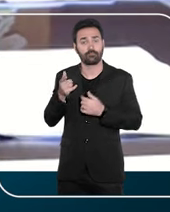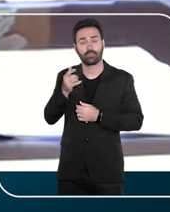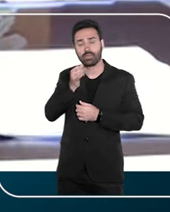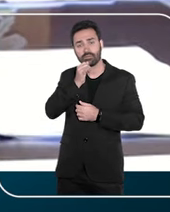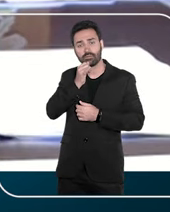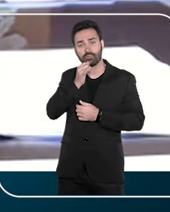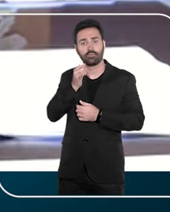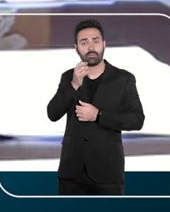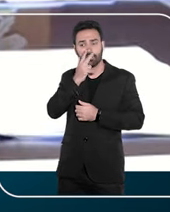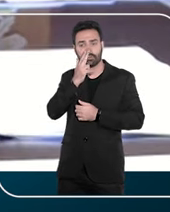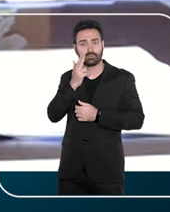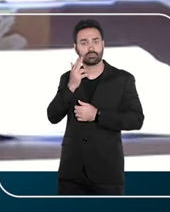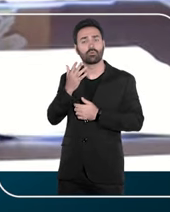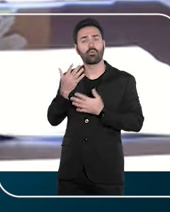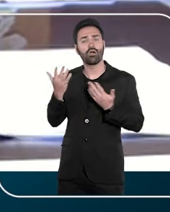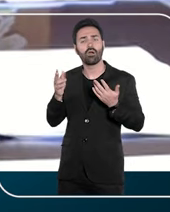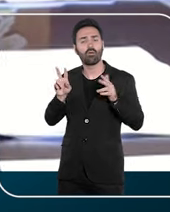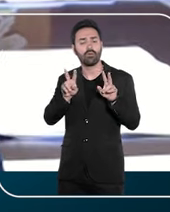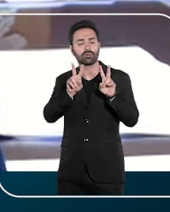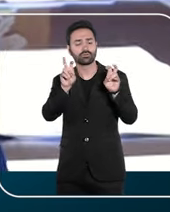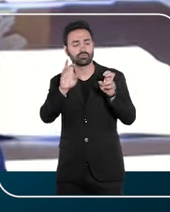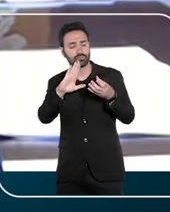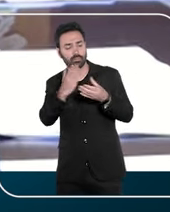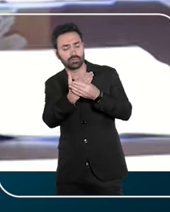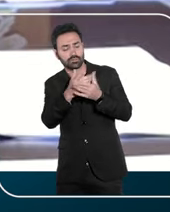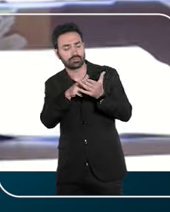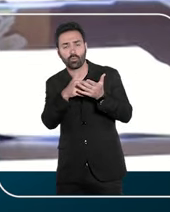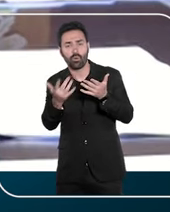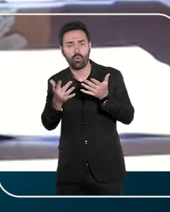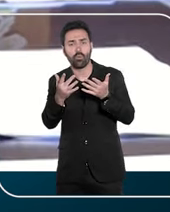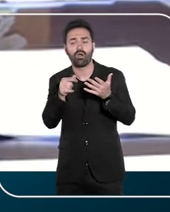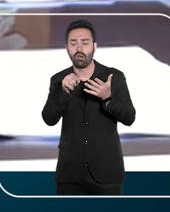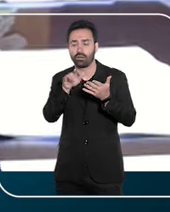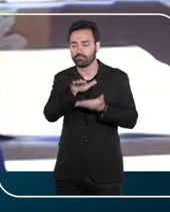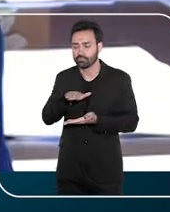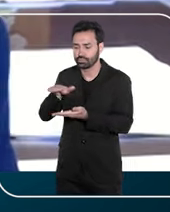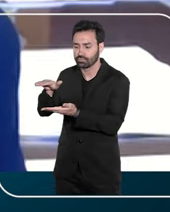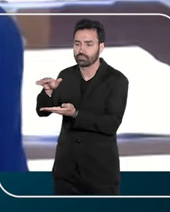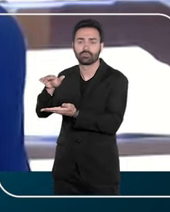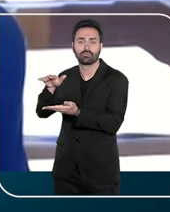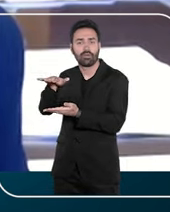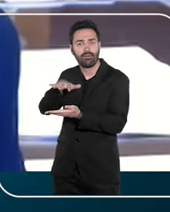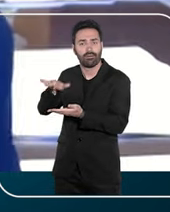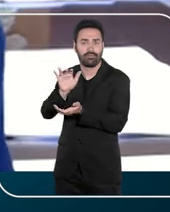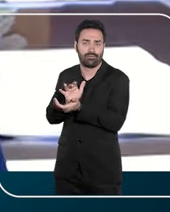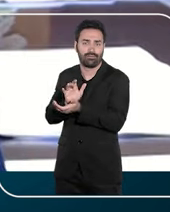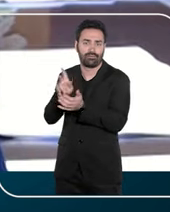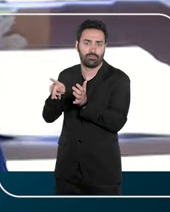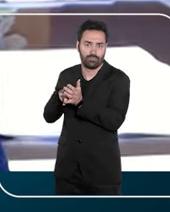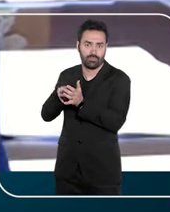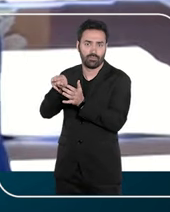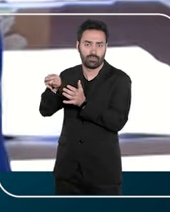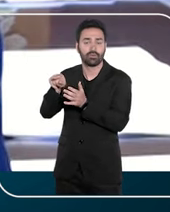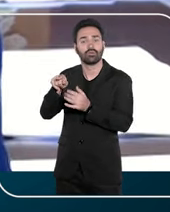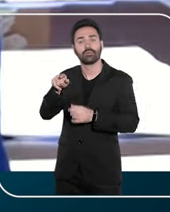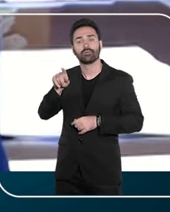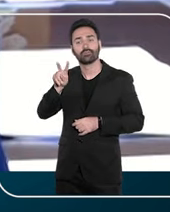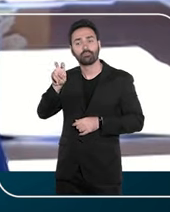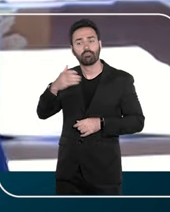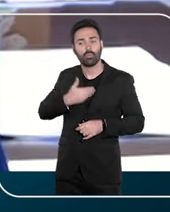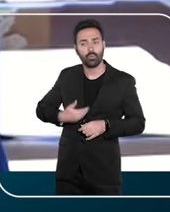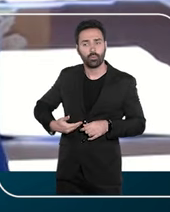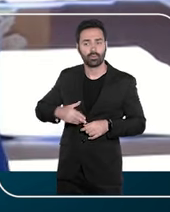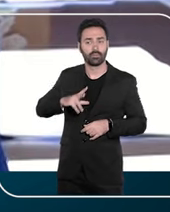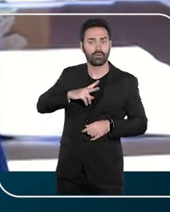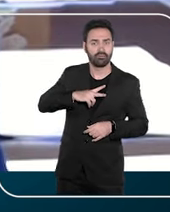do qual direito aplicado, como se interpreta o direito na questão pública, na questão privada e